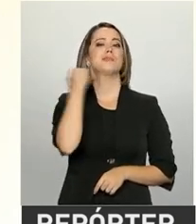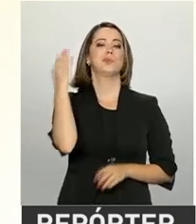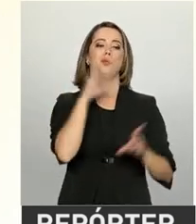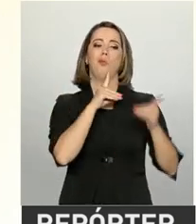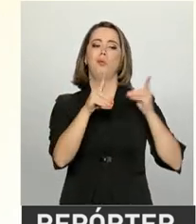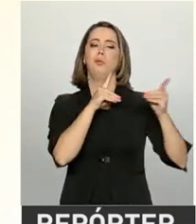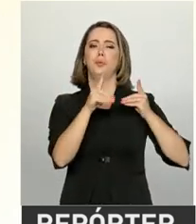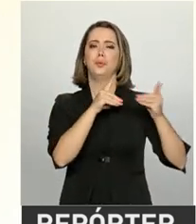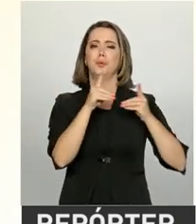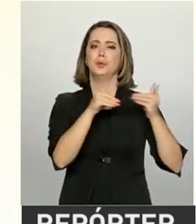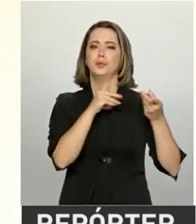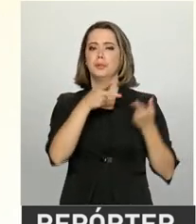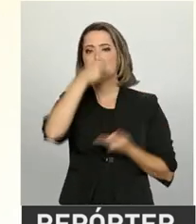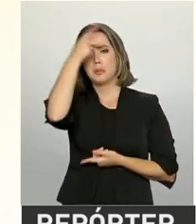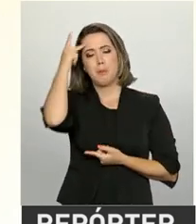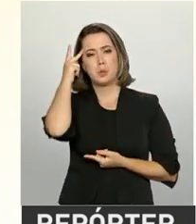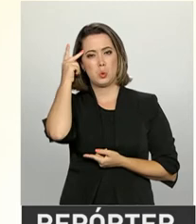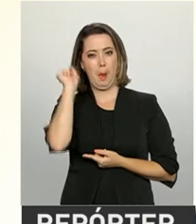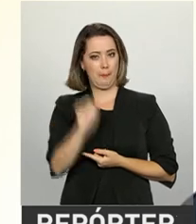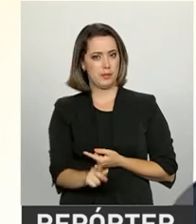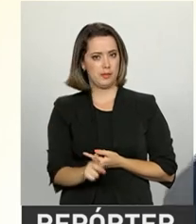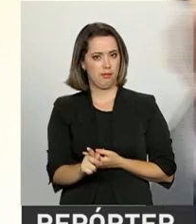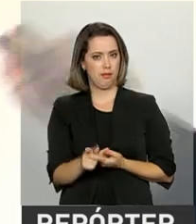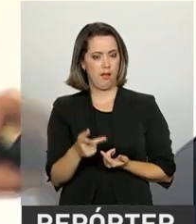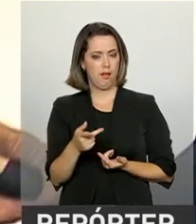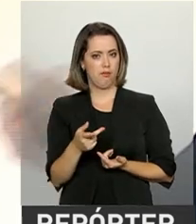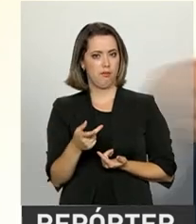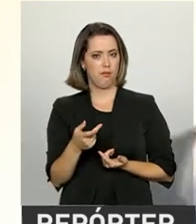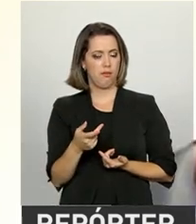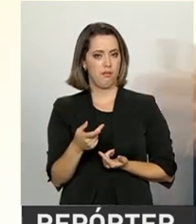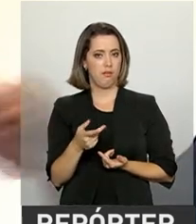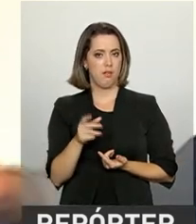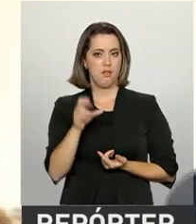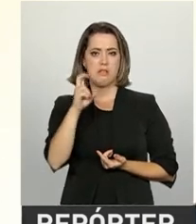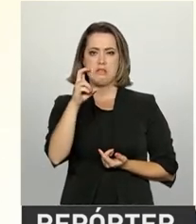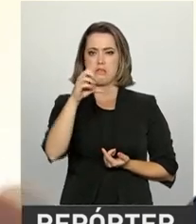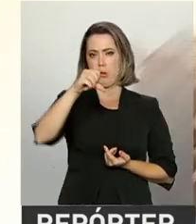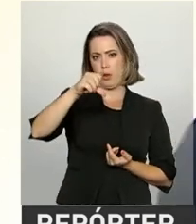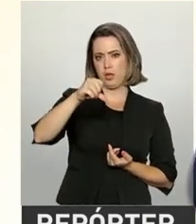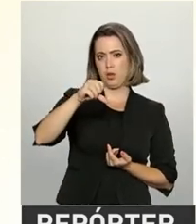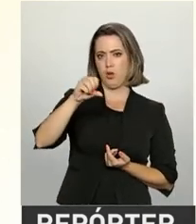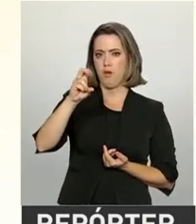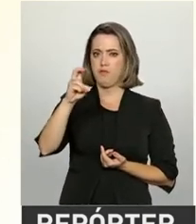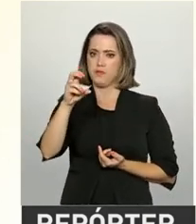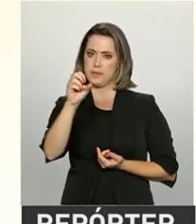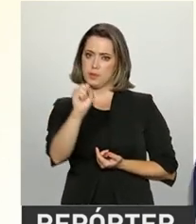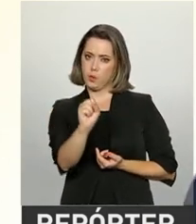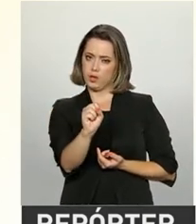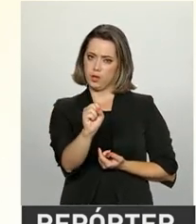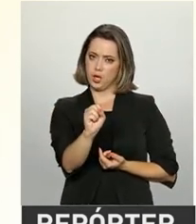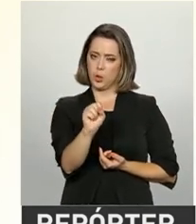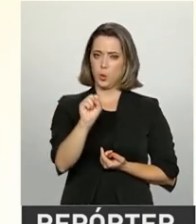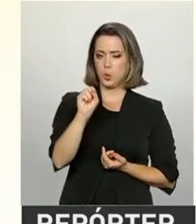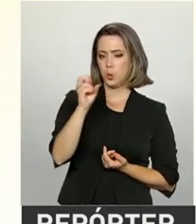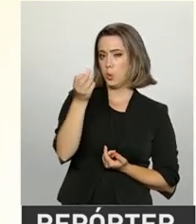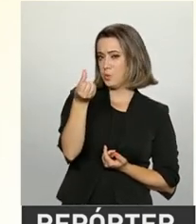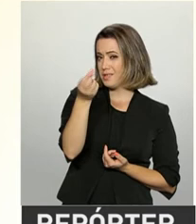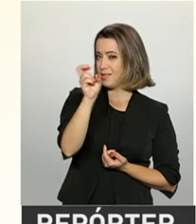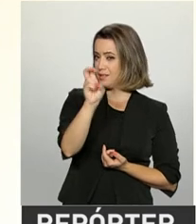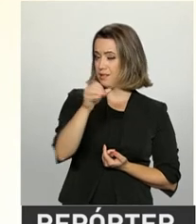ser vai se aposentar 59 a 58 65 ou